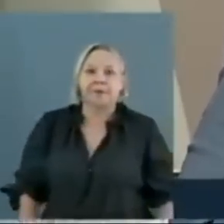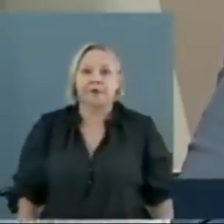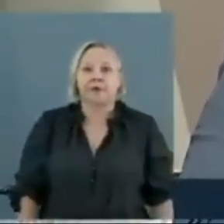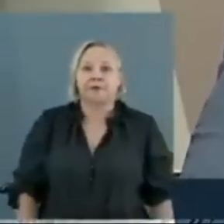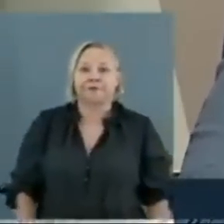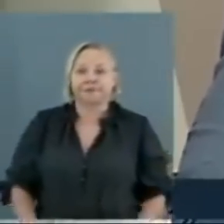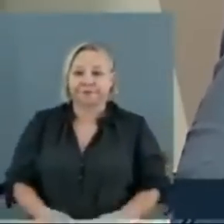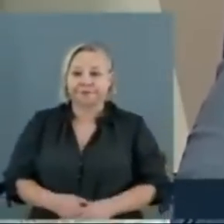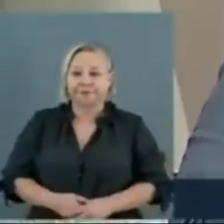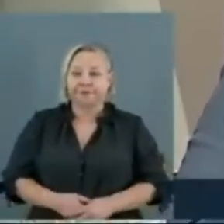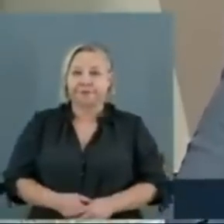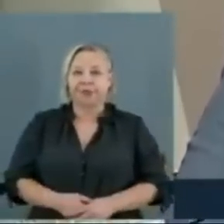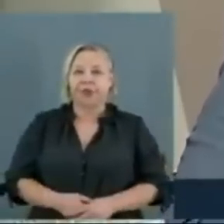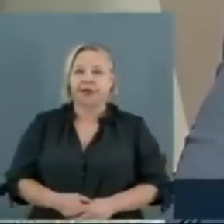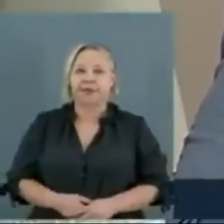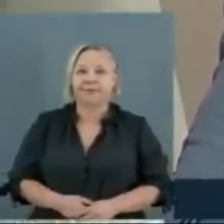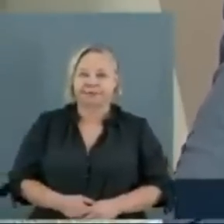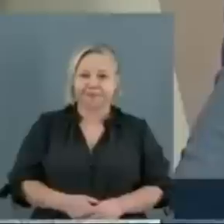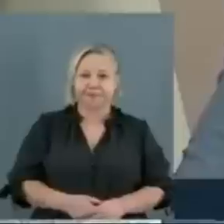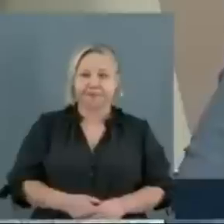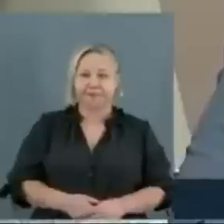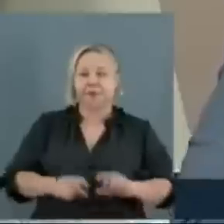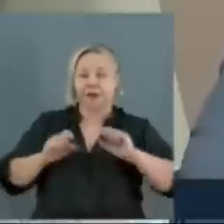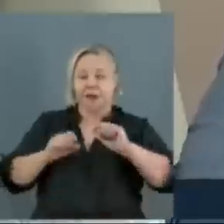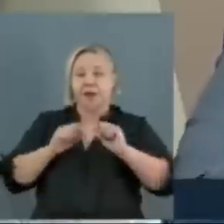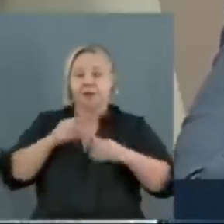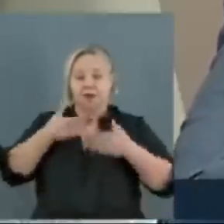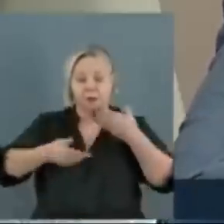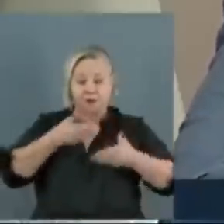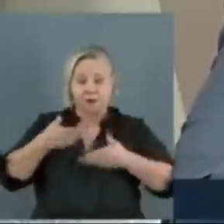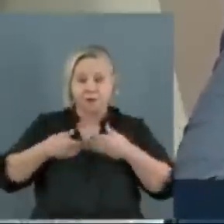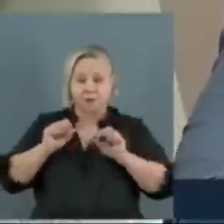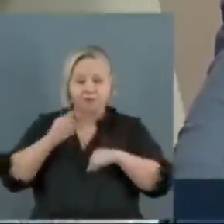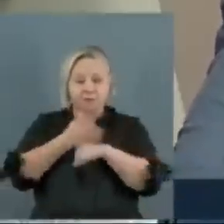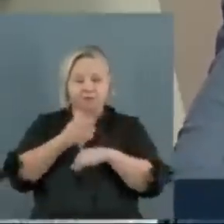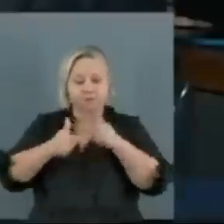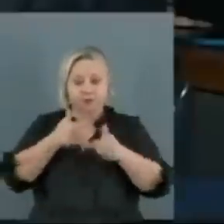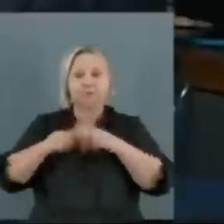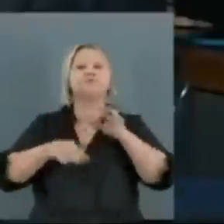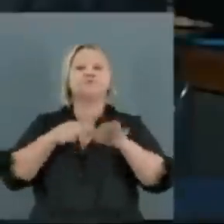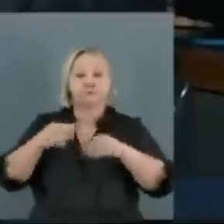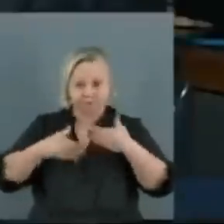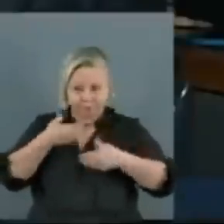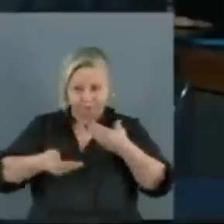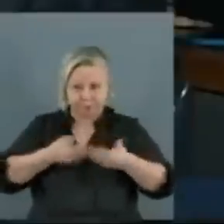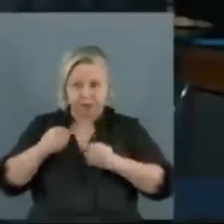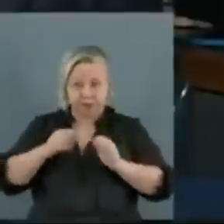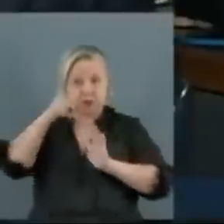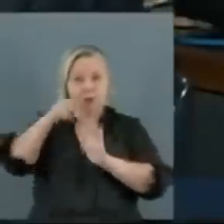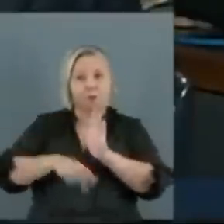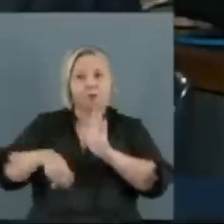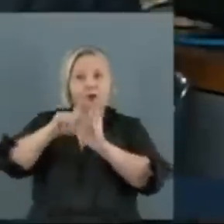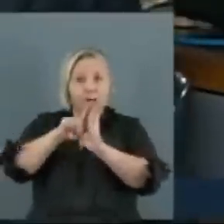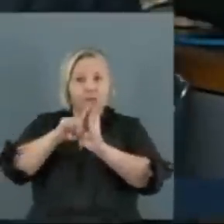audiência pública. E os senadores do PT começam a tumultuar para tentar silenciar a palavra de Sérgio Moro. O parlamentar disse